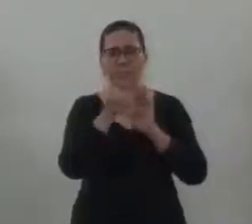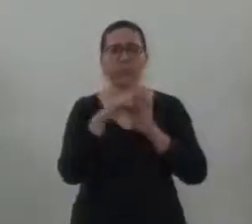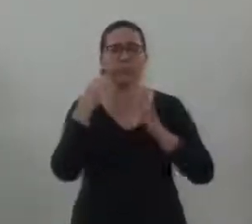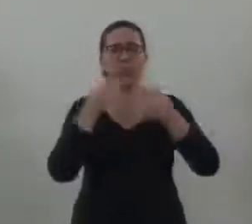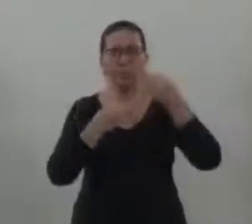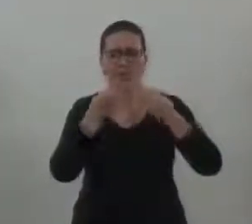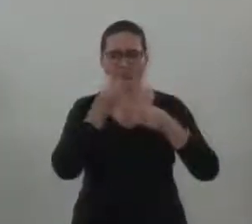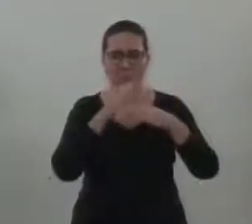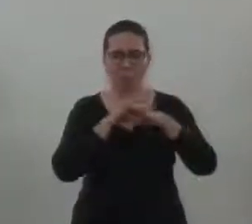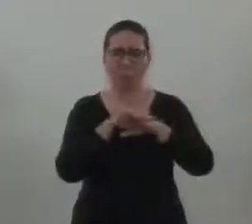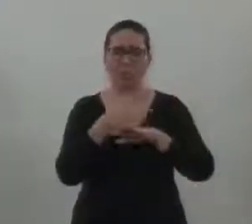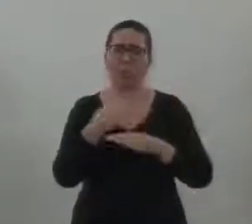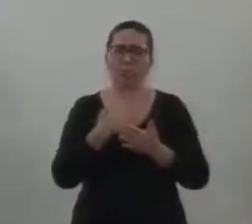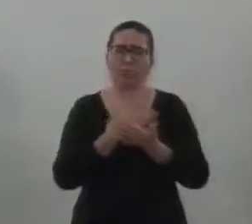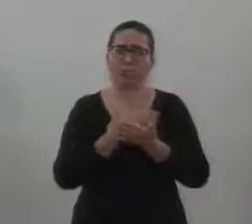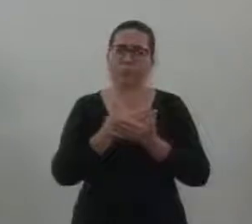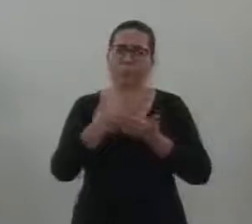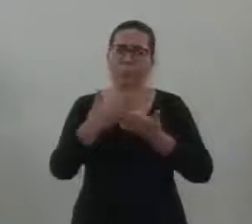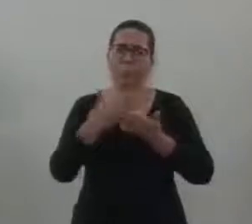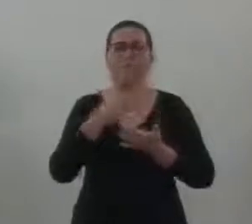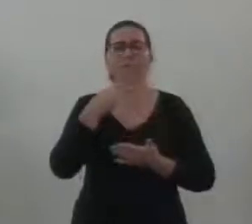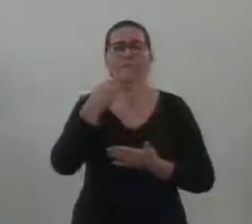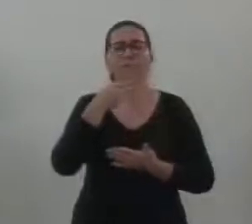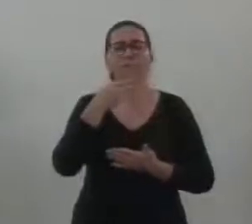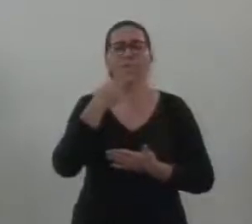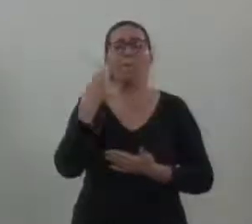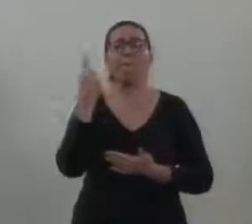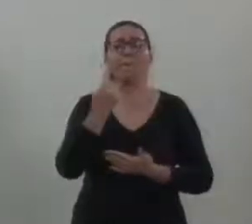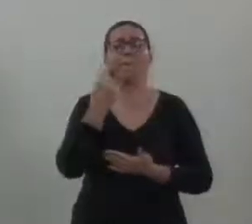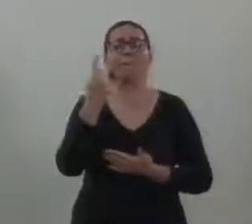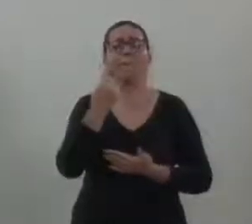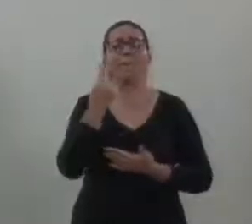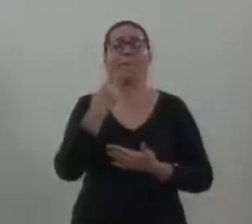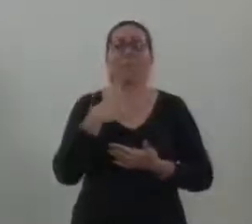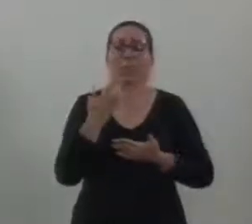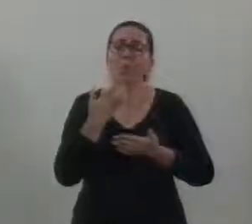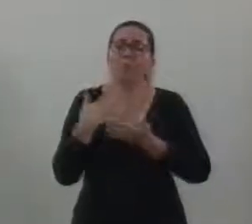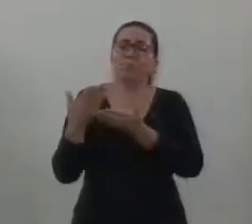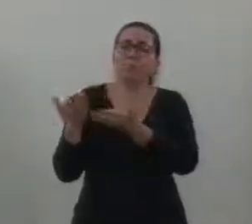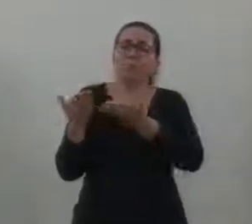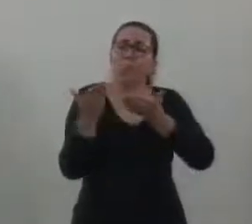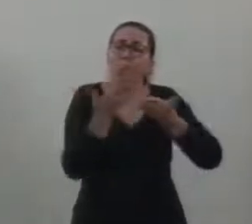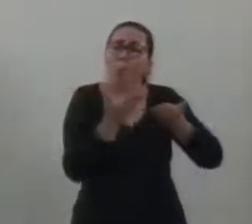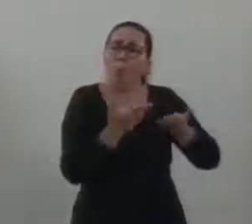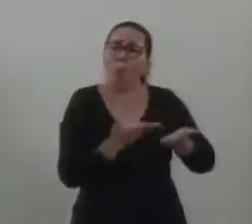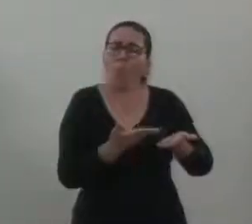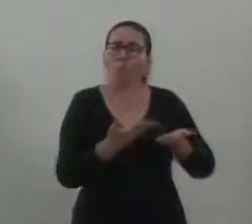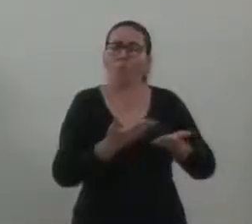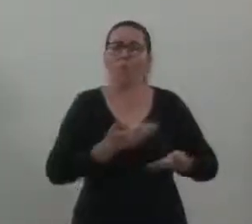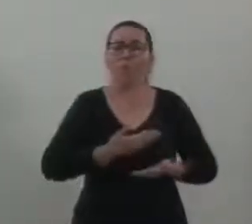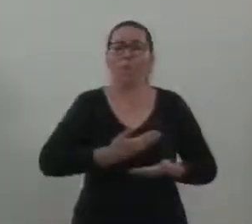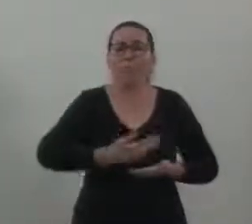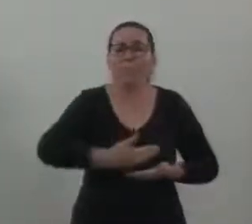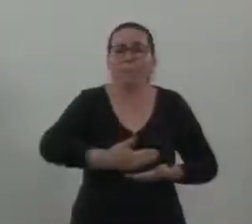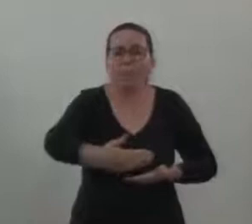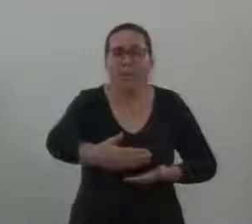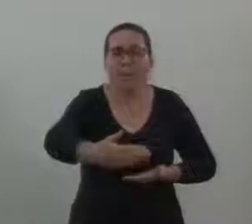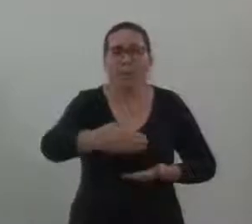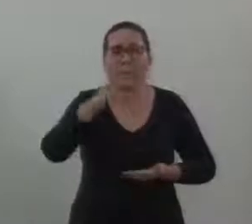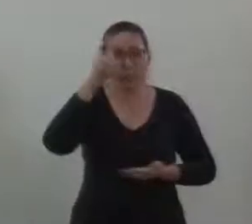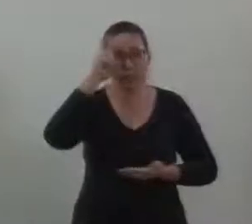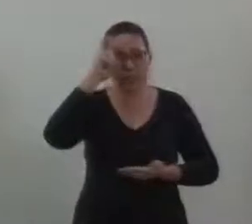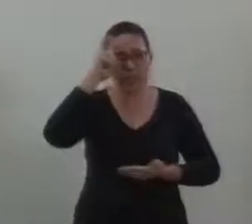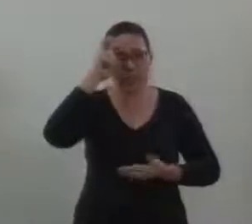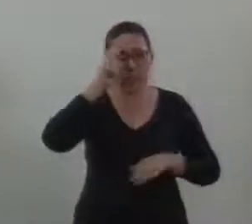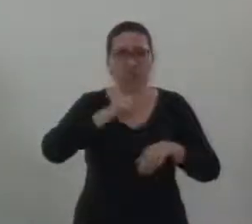Eu queria começar a minha fala, primeiro fazendo um convite. Na próxima